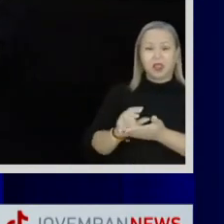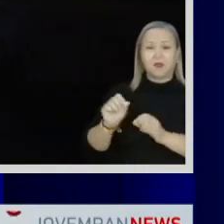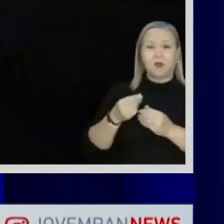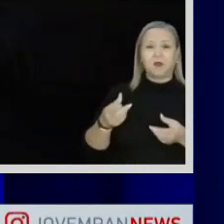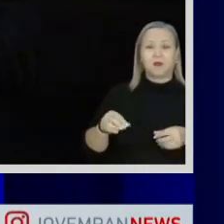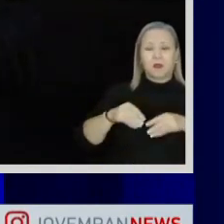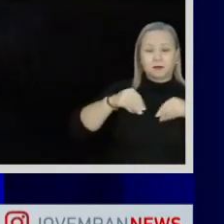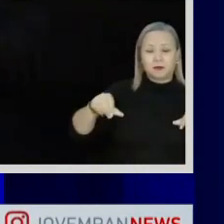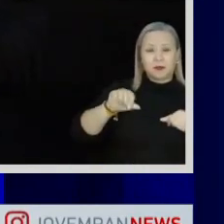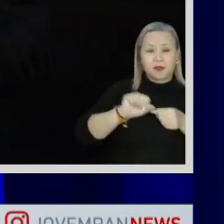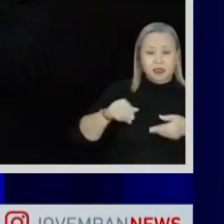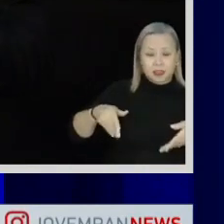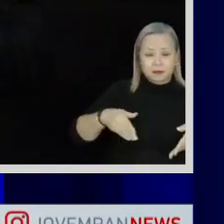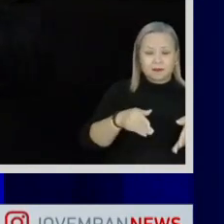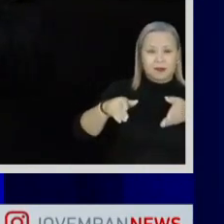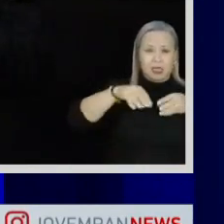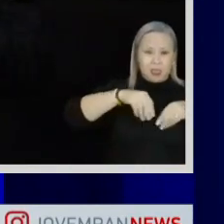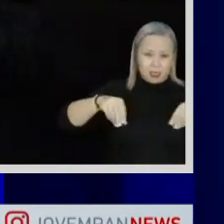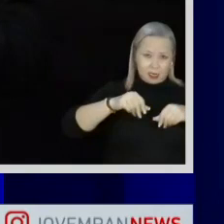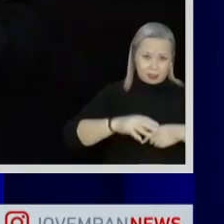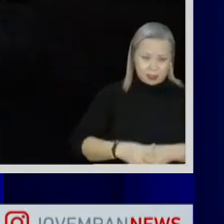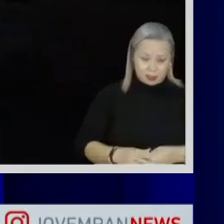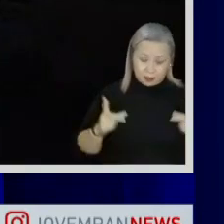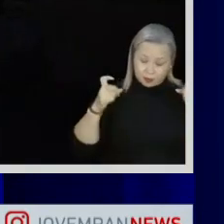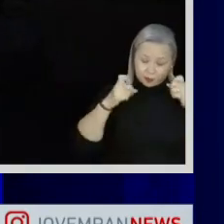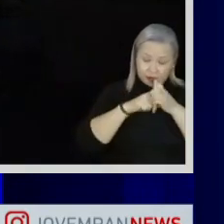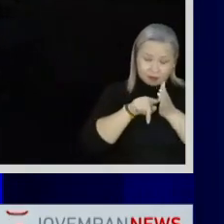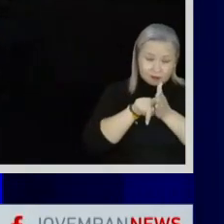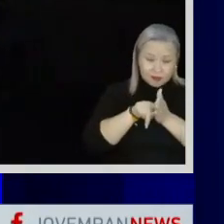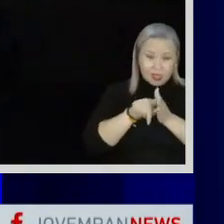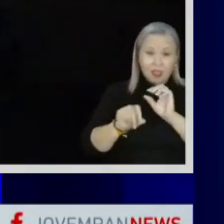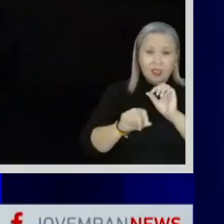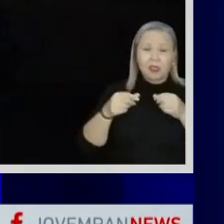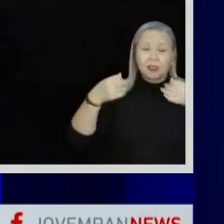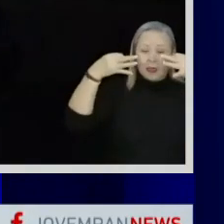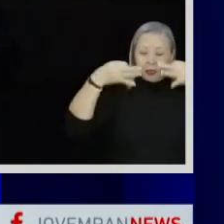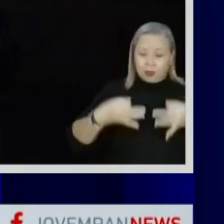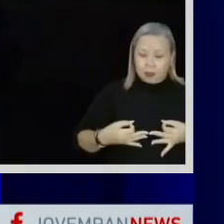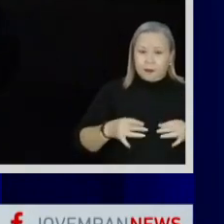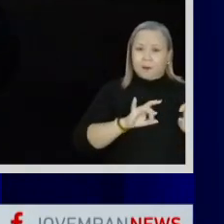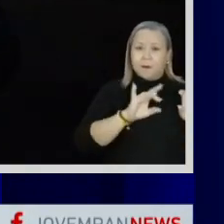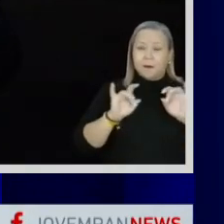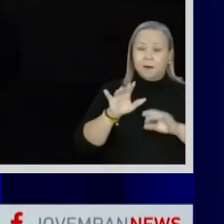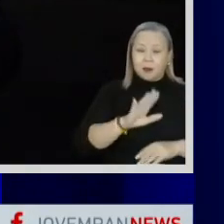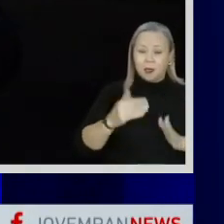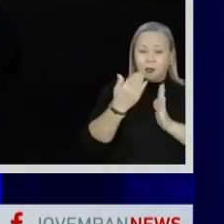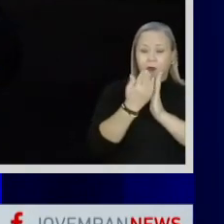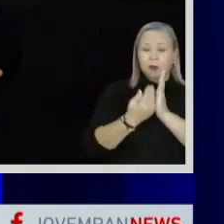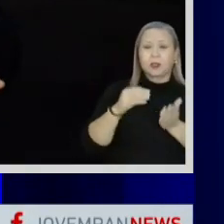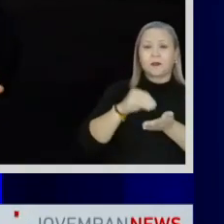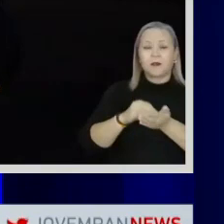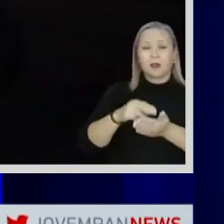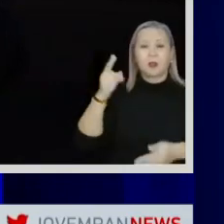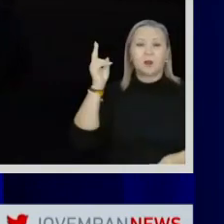a desinformação como método de governo. Eles não vão mais trabalhar com informação. Não esperem mais transparência, porque tudo